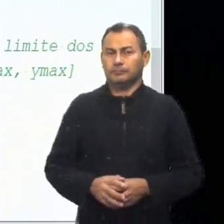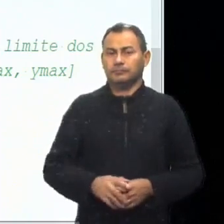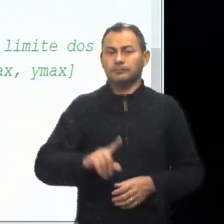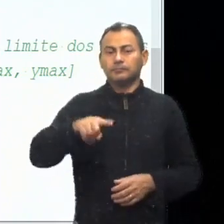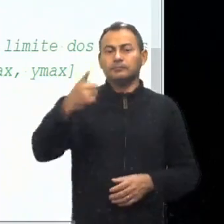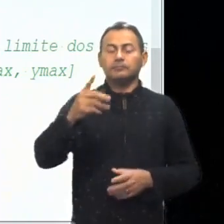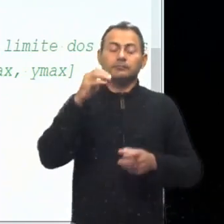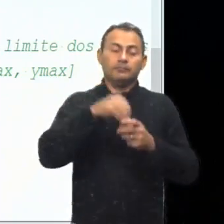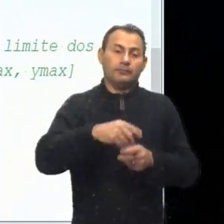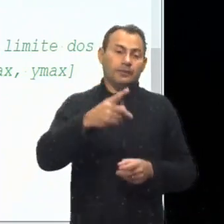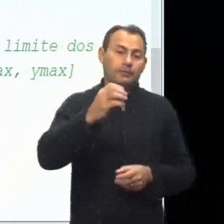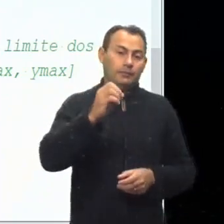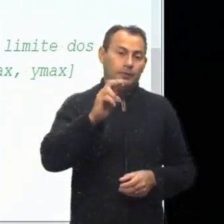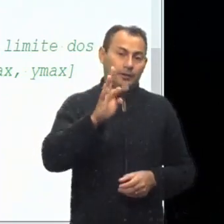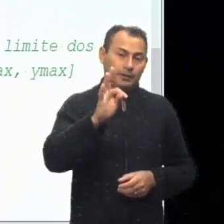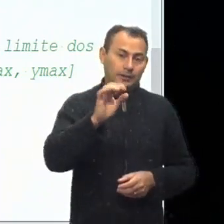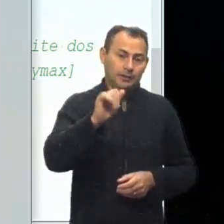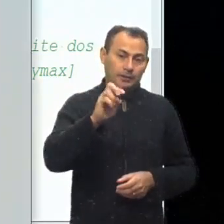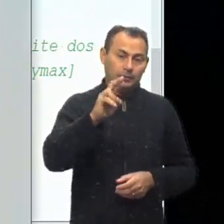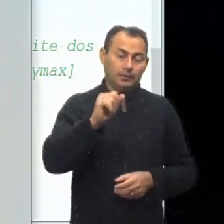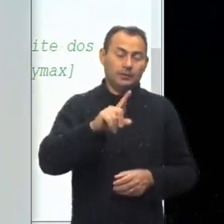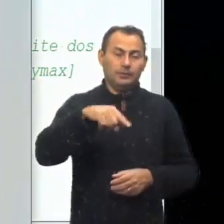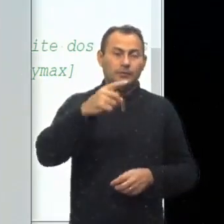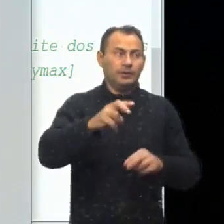Depois de plotar a portadora,